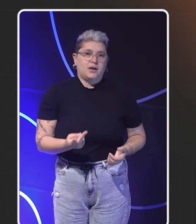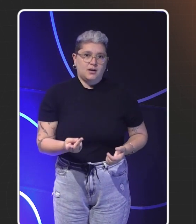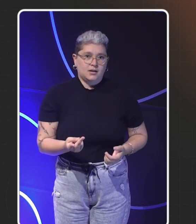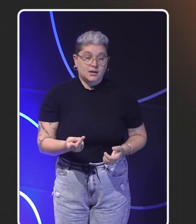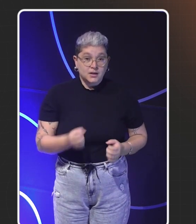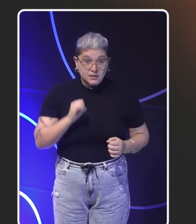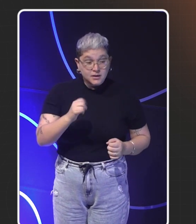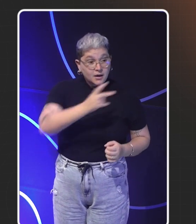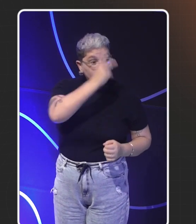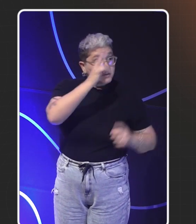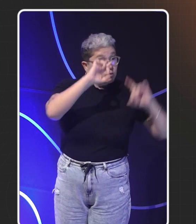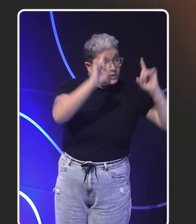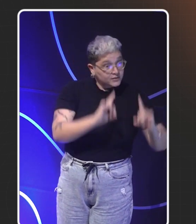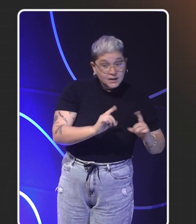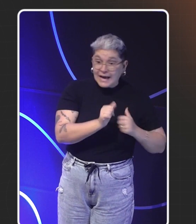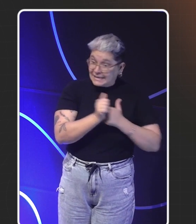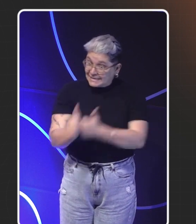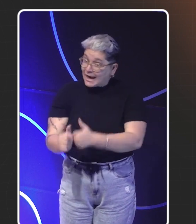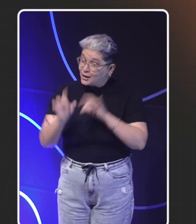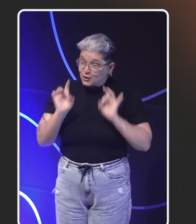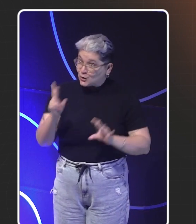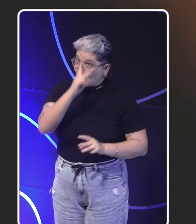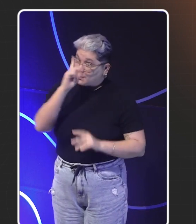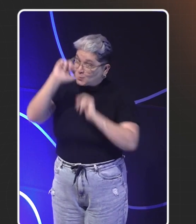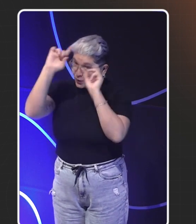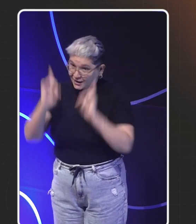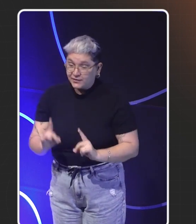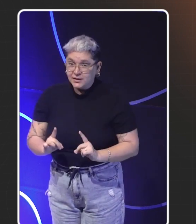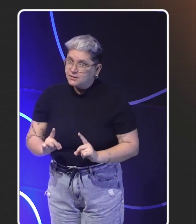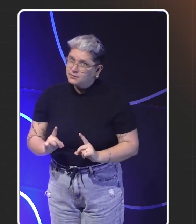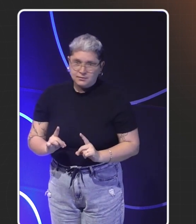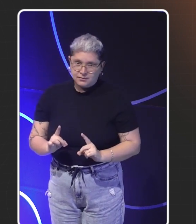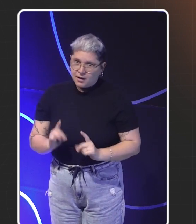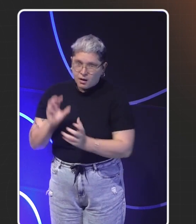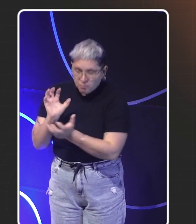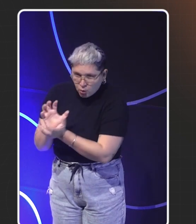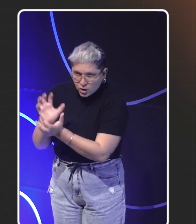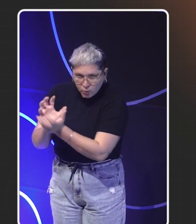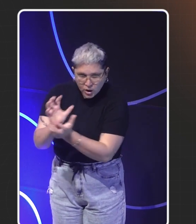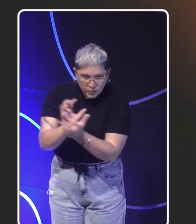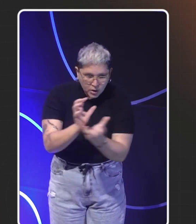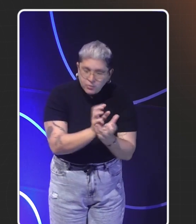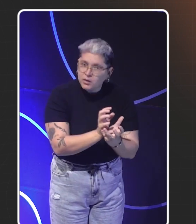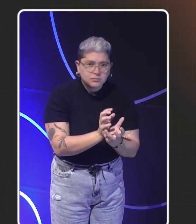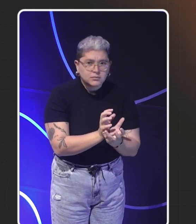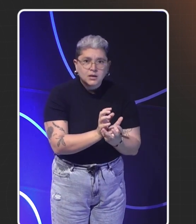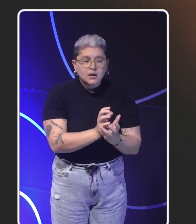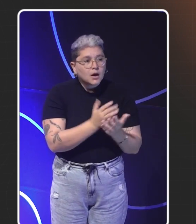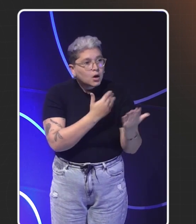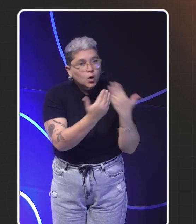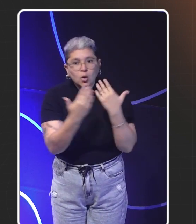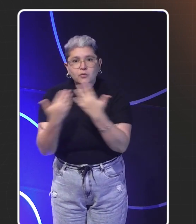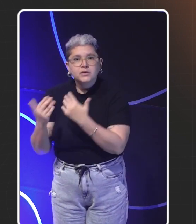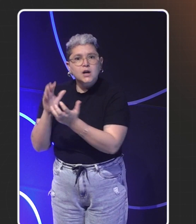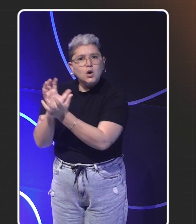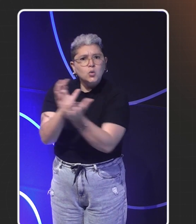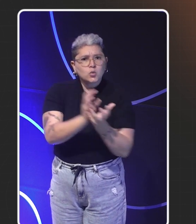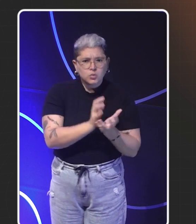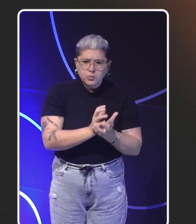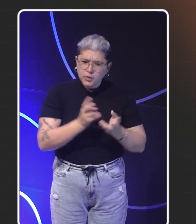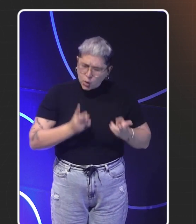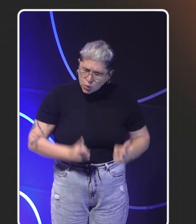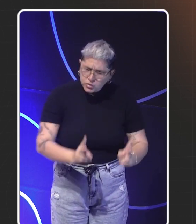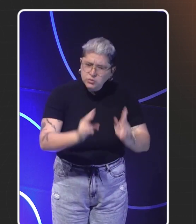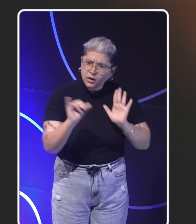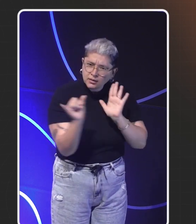pessoa com deficiência segue pessoa com deficiência, quando na verdade a gente está furando várias bolhas, conversando com vários grupos, sem perder a nossa identidade, sem perder a